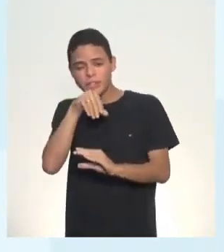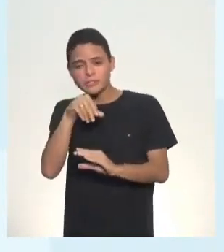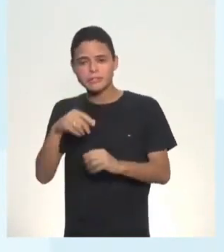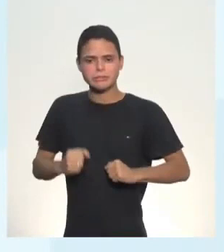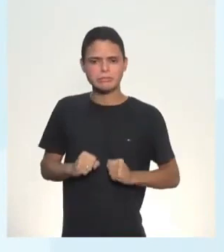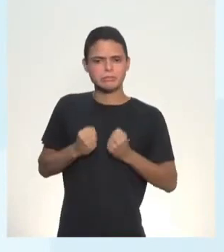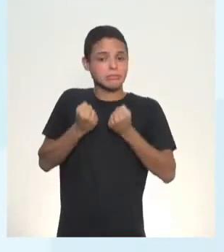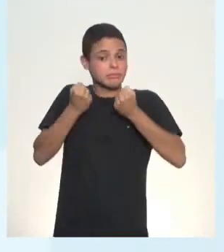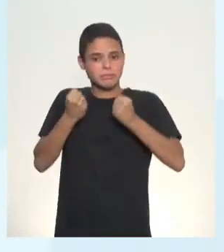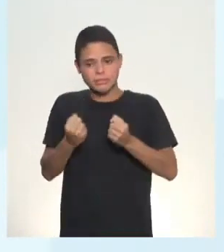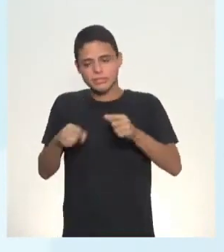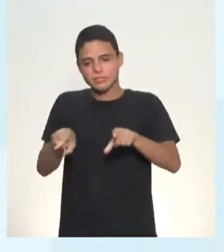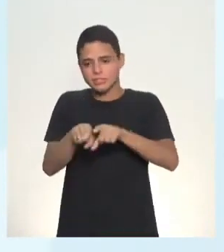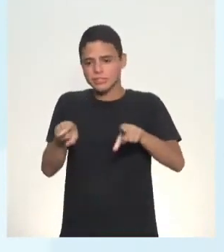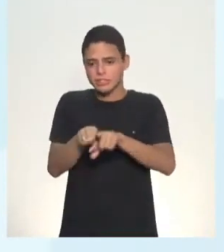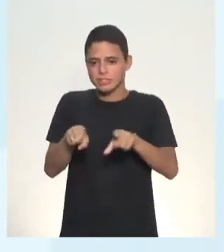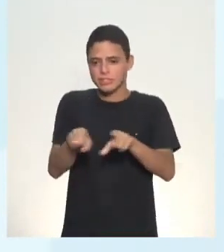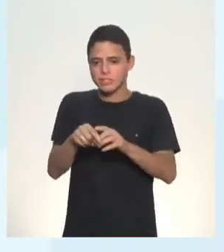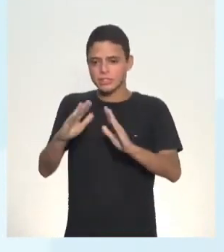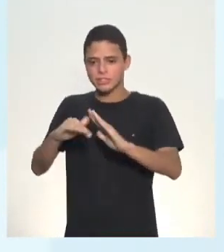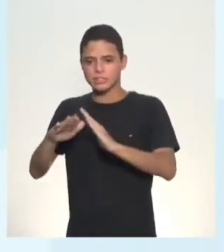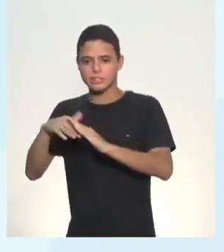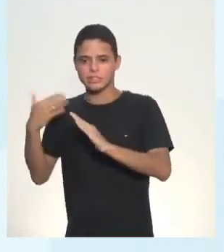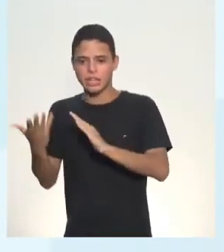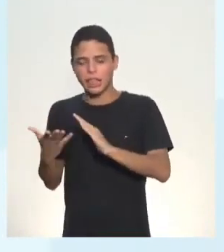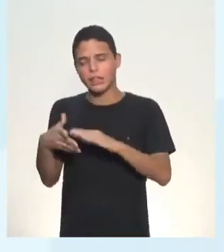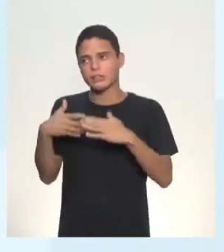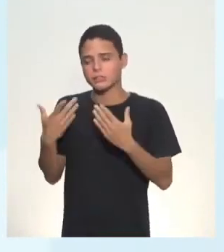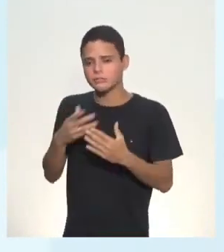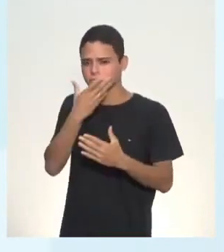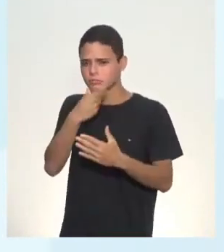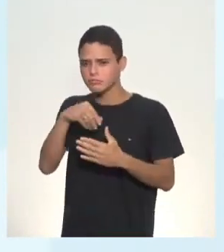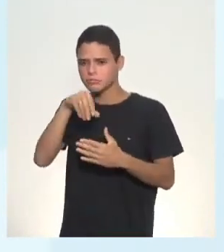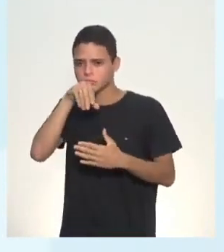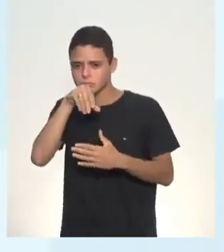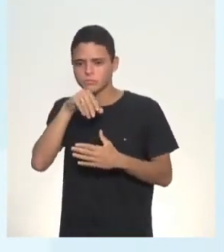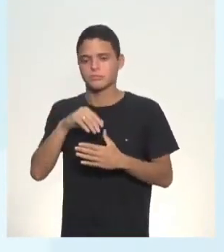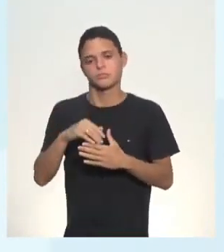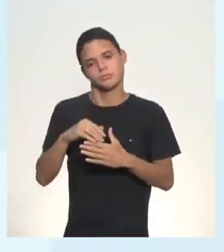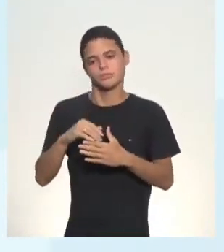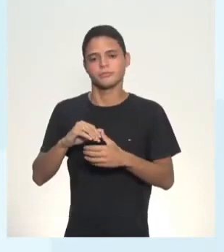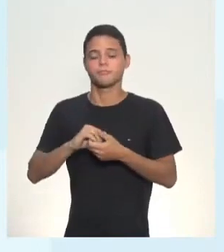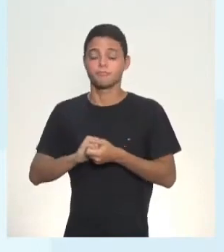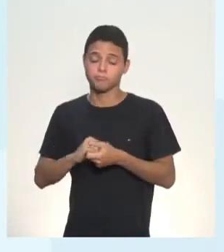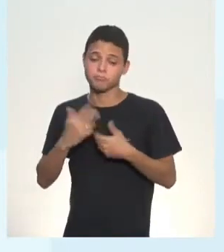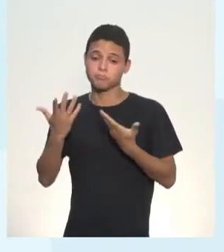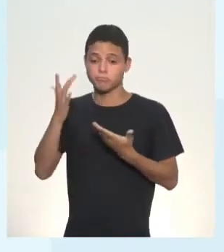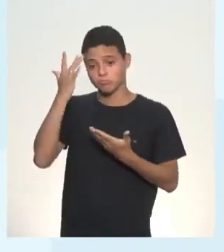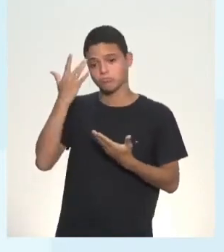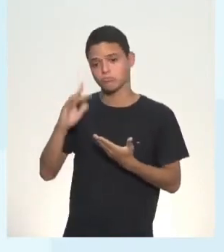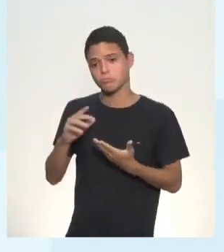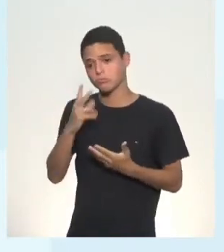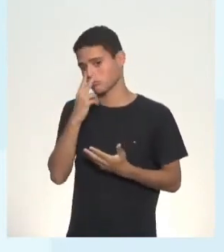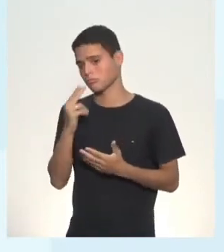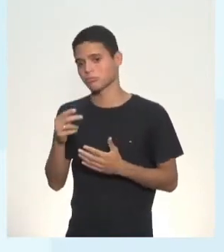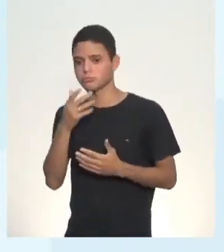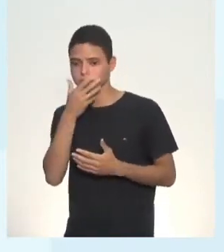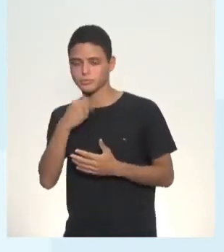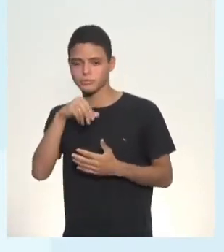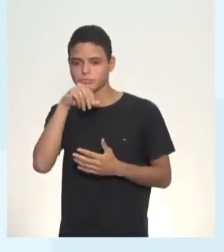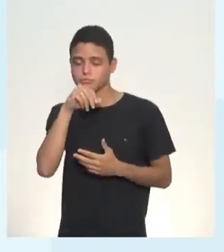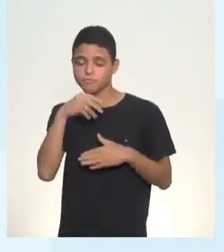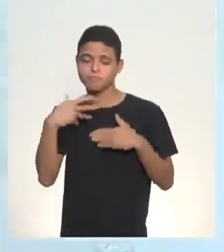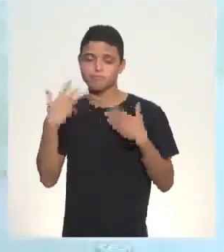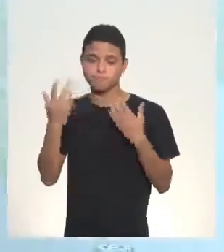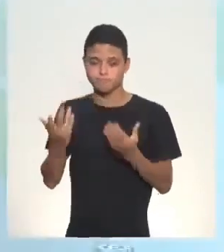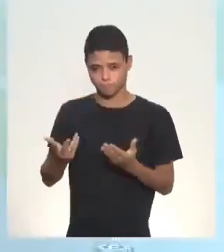vizinho, alguém falando do vizinho. Será pai, será vizinho, né? Acho que é pai. Pai? Era o pai? Eu acho que é pai, não sei, eu não tenho certeza, né? Mas enfim.